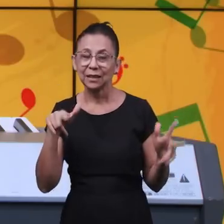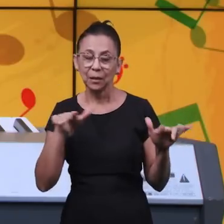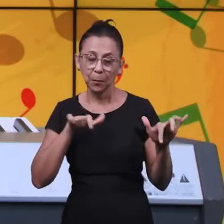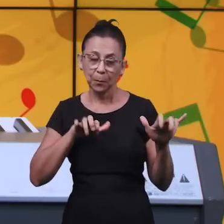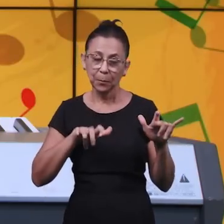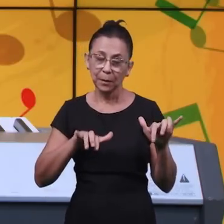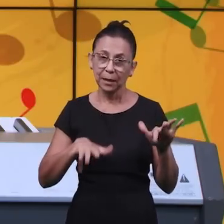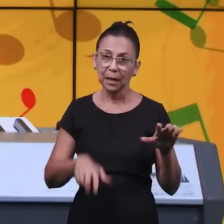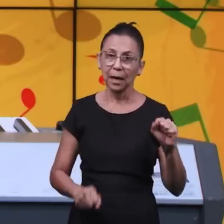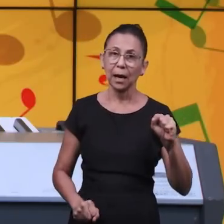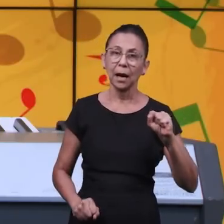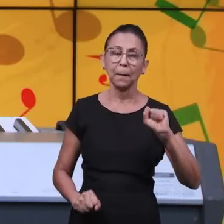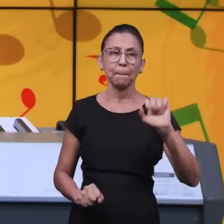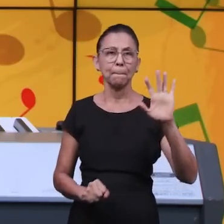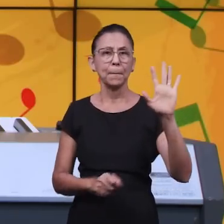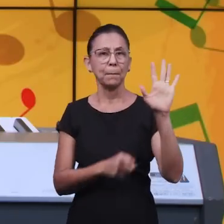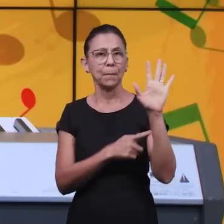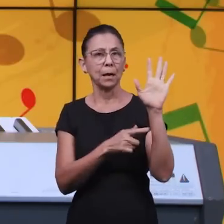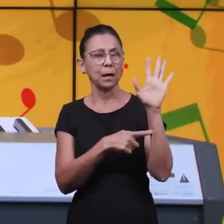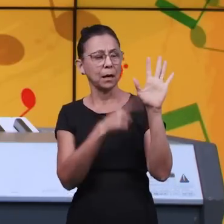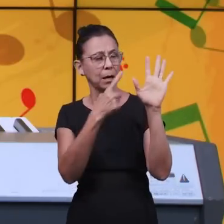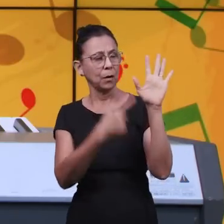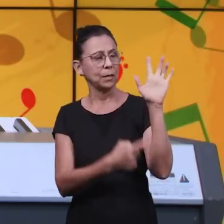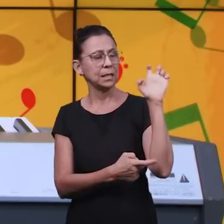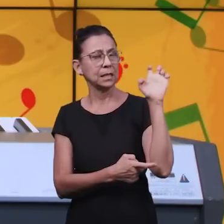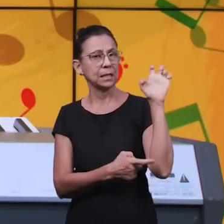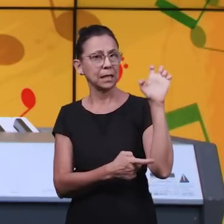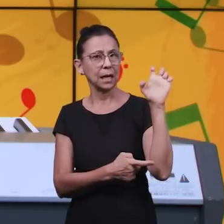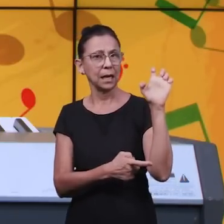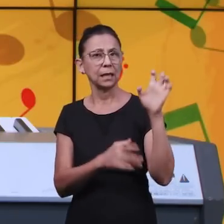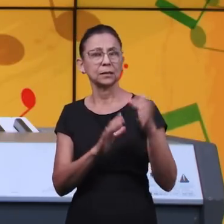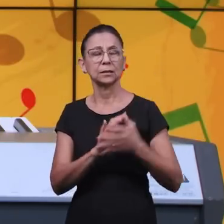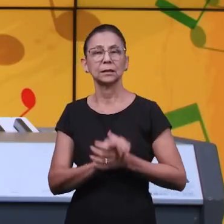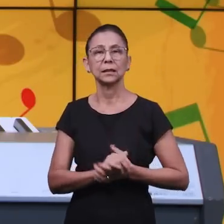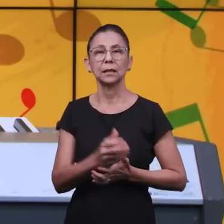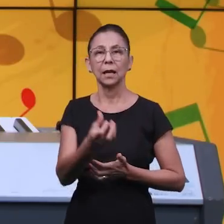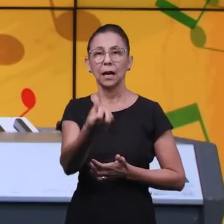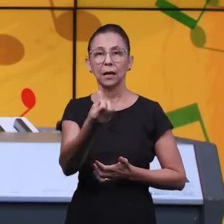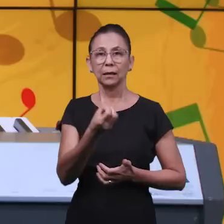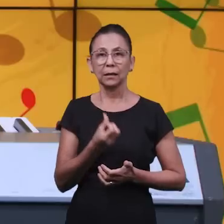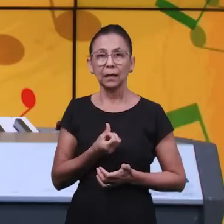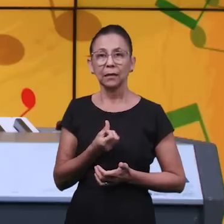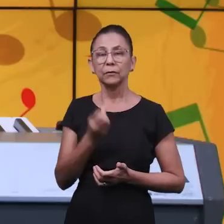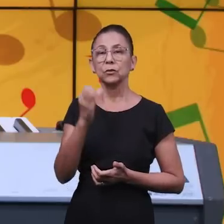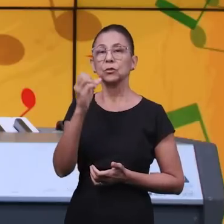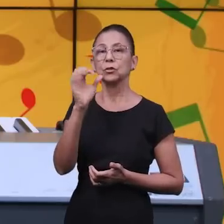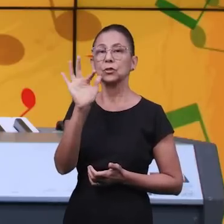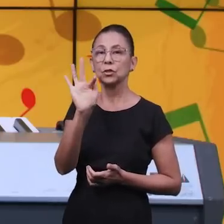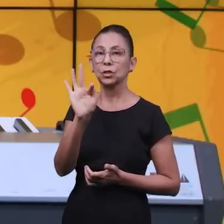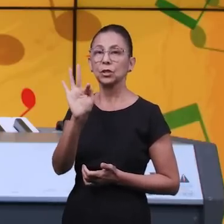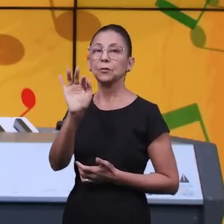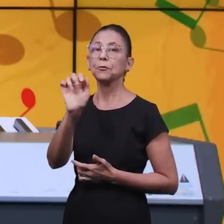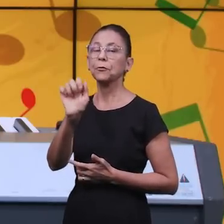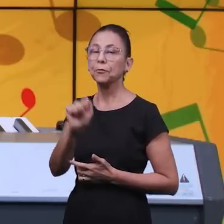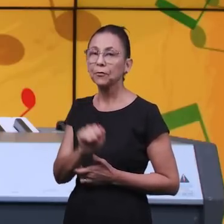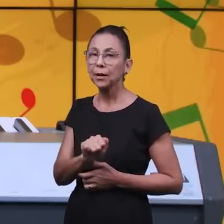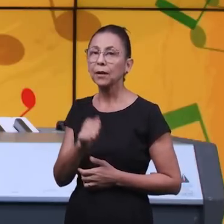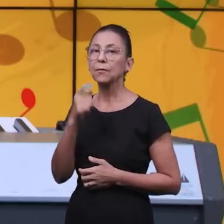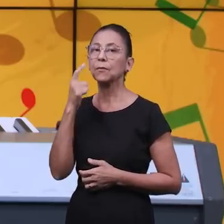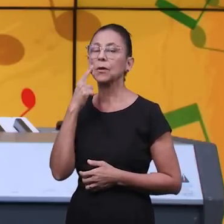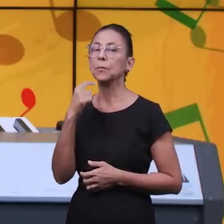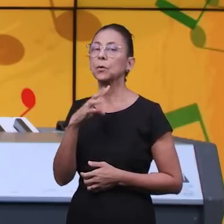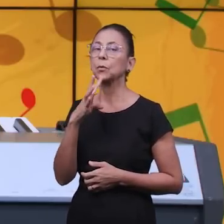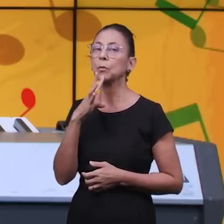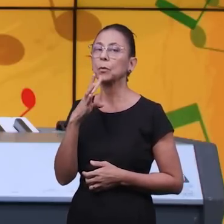piano, a mão esquerda, na clave de Fá. Então, nós vamos começar esta aula conhecendo